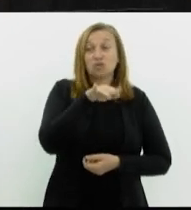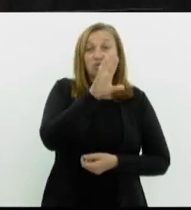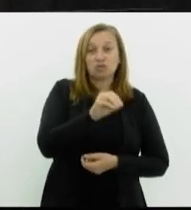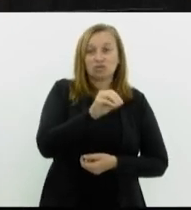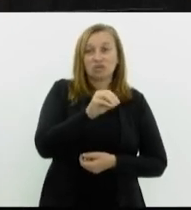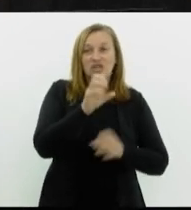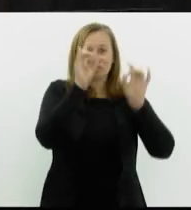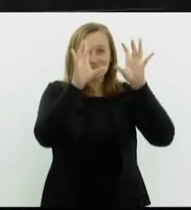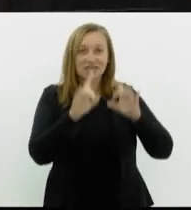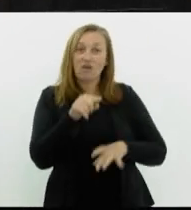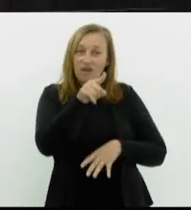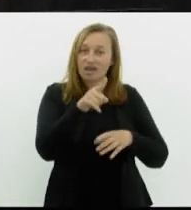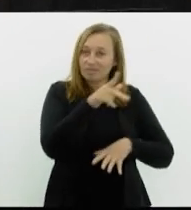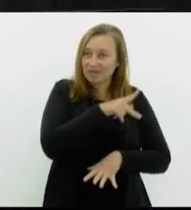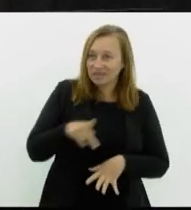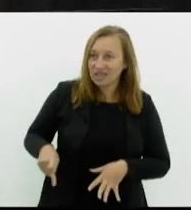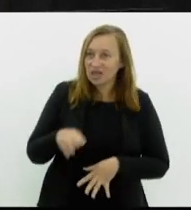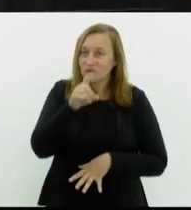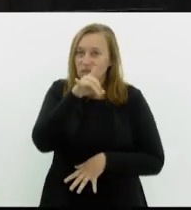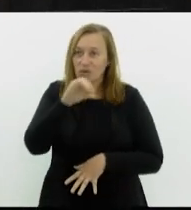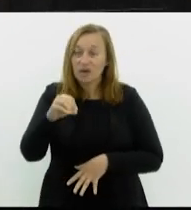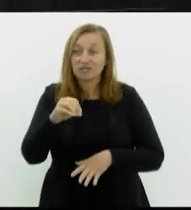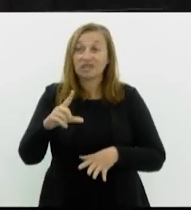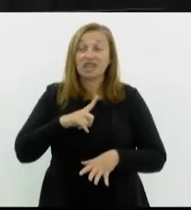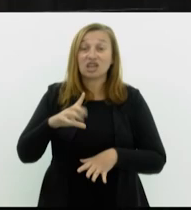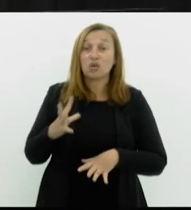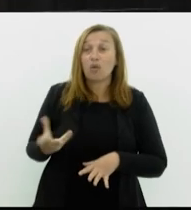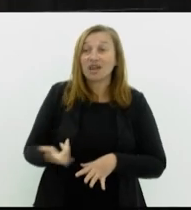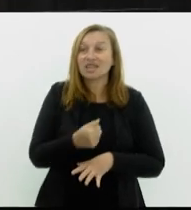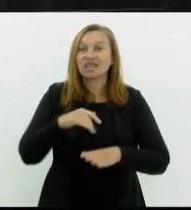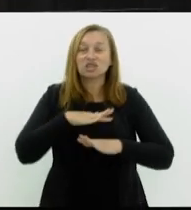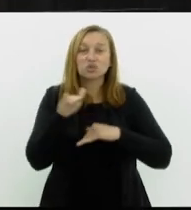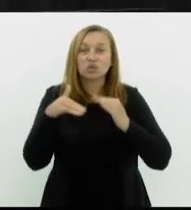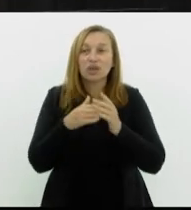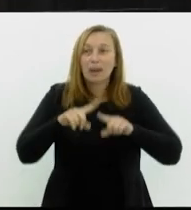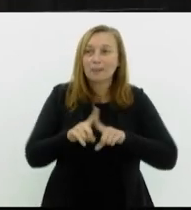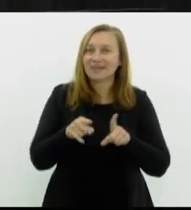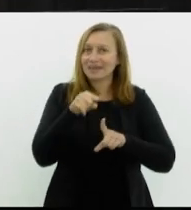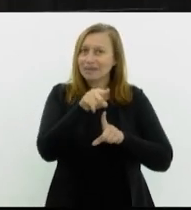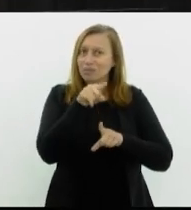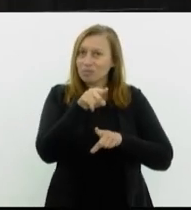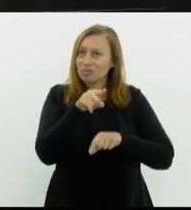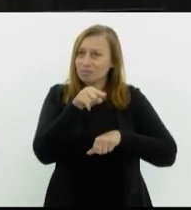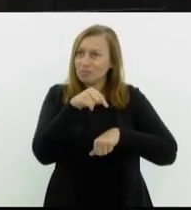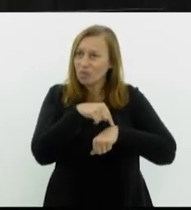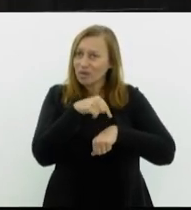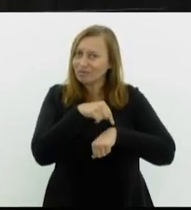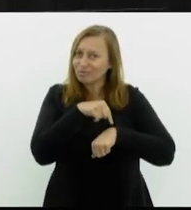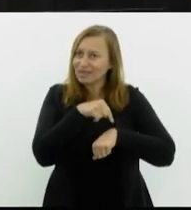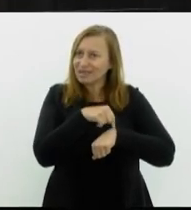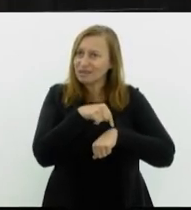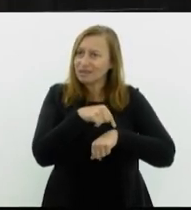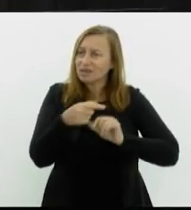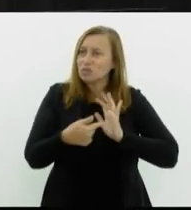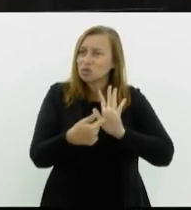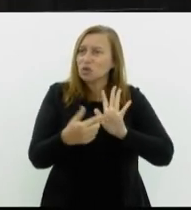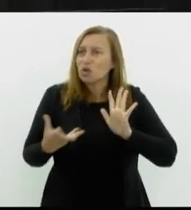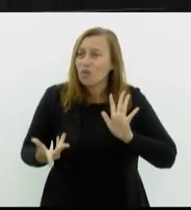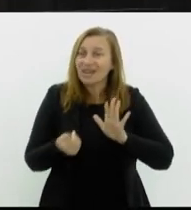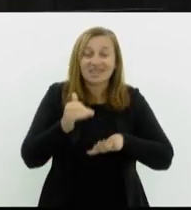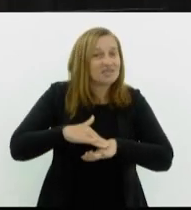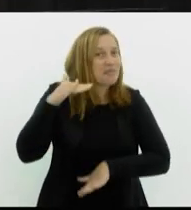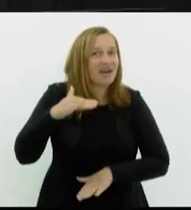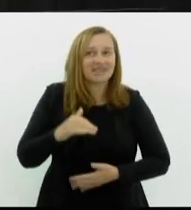presidente. O Cláudio tem todas as qualidades, mas naquele momento ele mostrou a qualidade